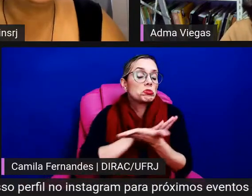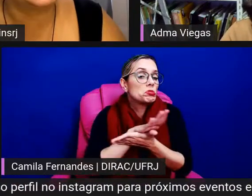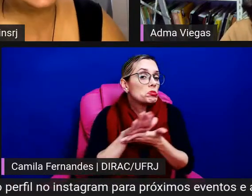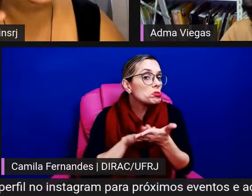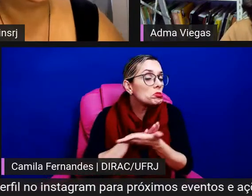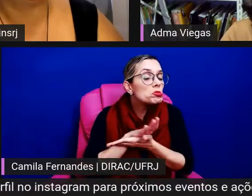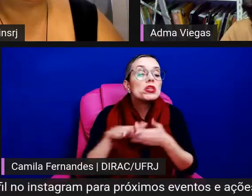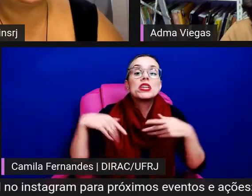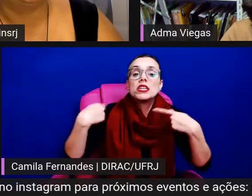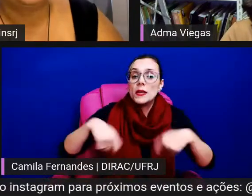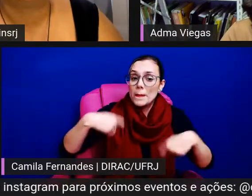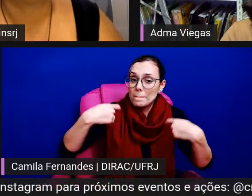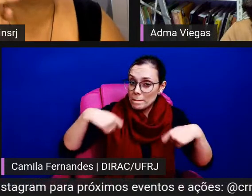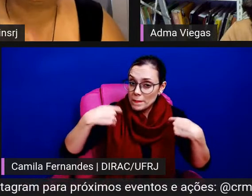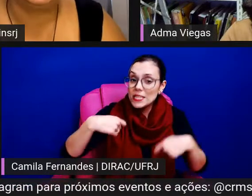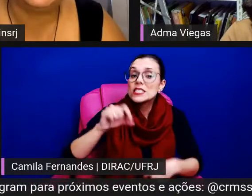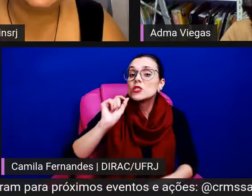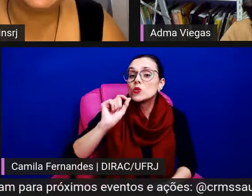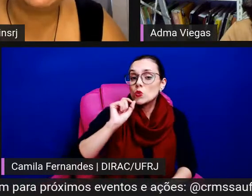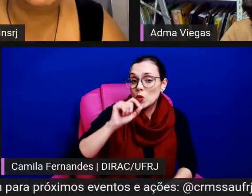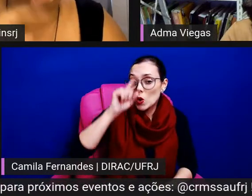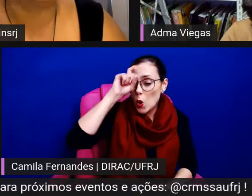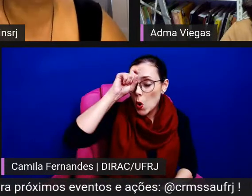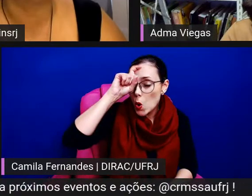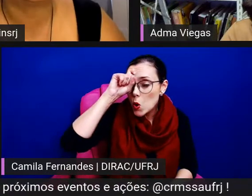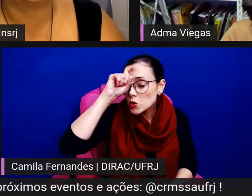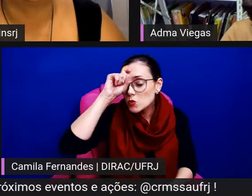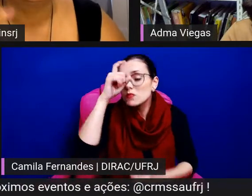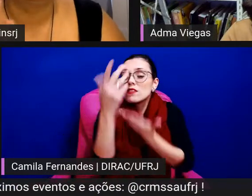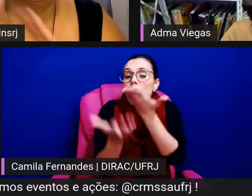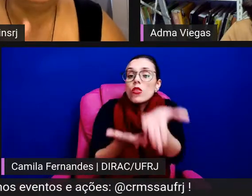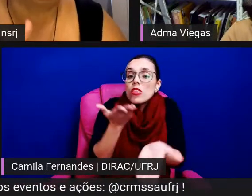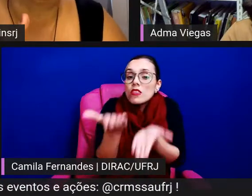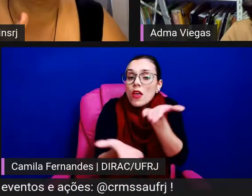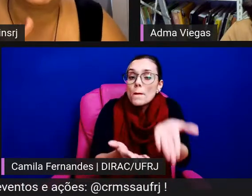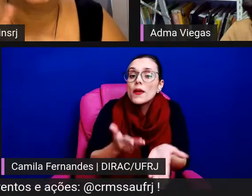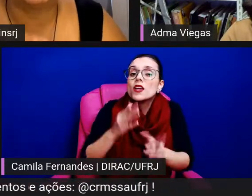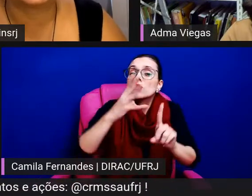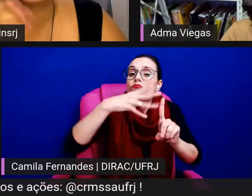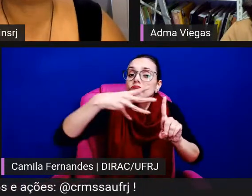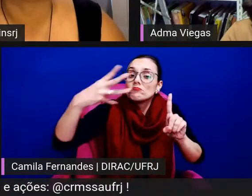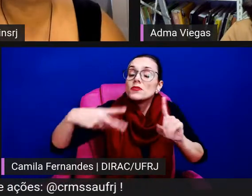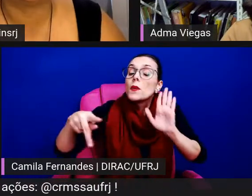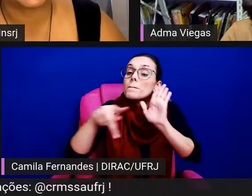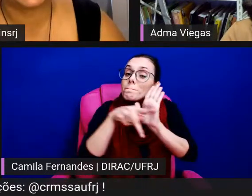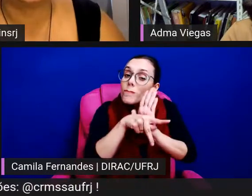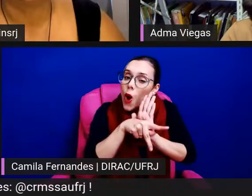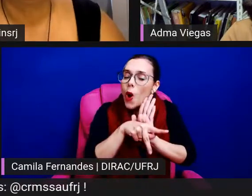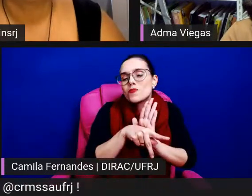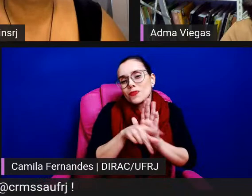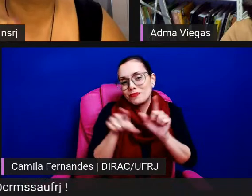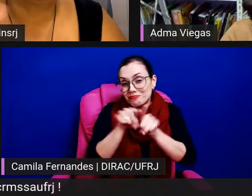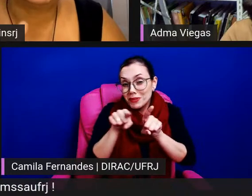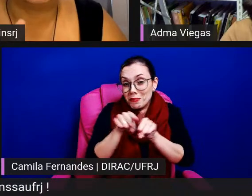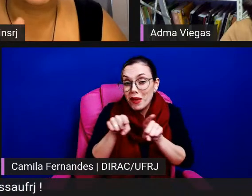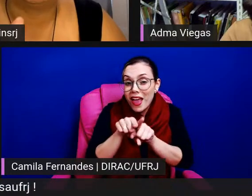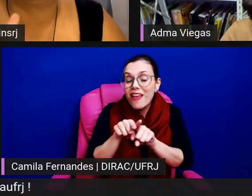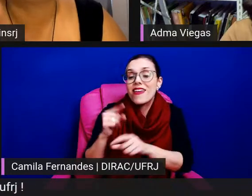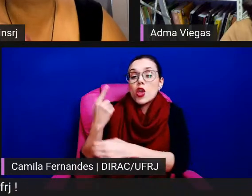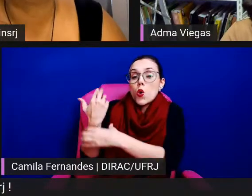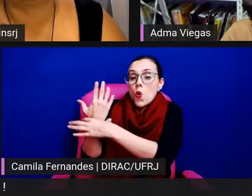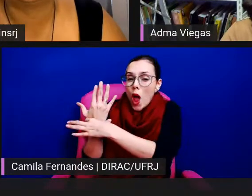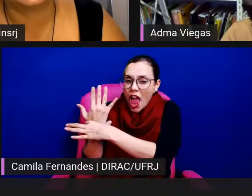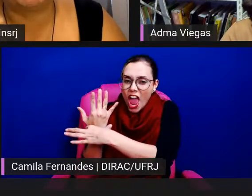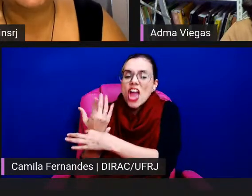que deveríamos ter, Niterói tem, mas aqui no Rio de Janeiro não tem. Pelo contrário, o UPE, que é o Hospital Universitário da UERJ, que é um hospital